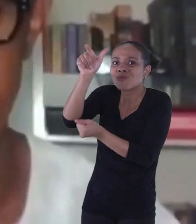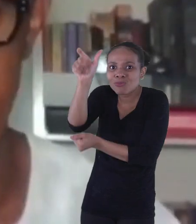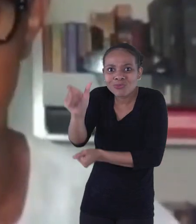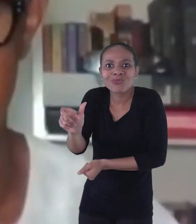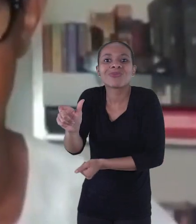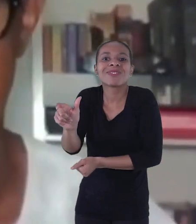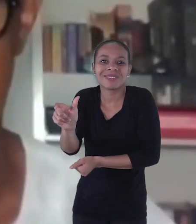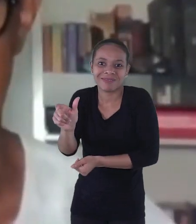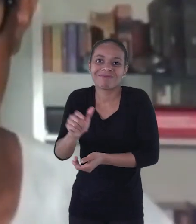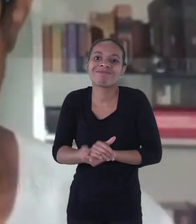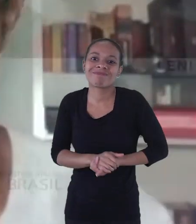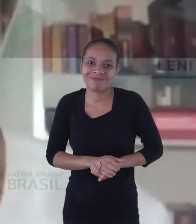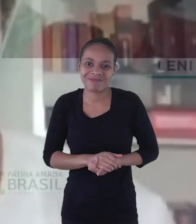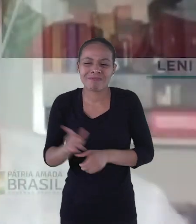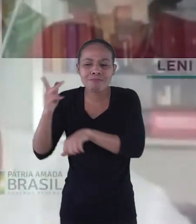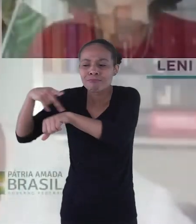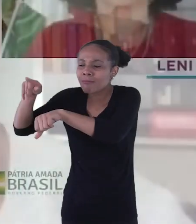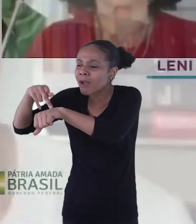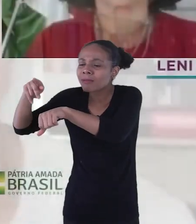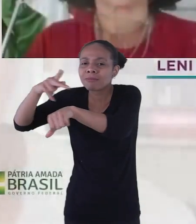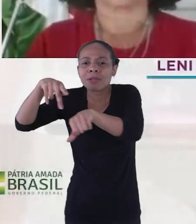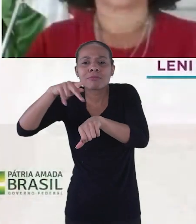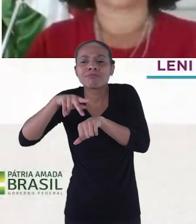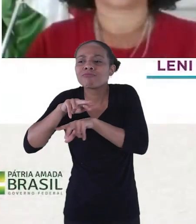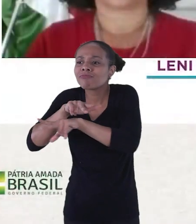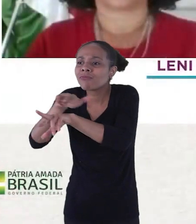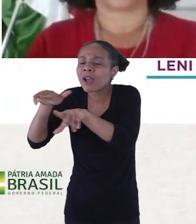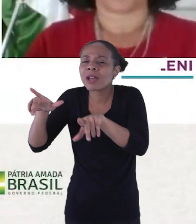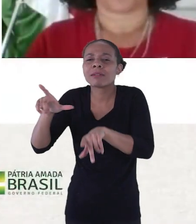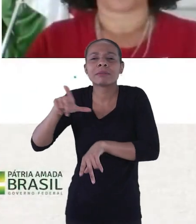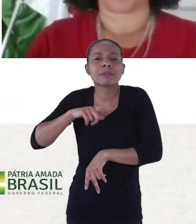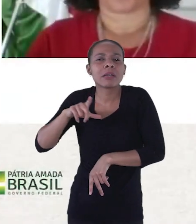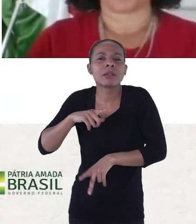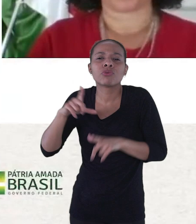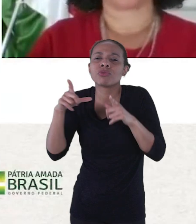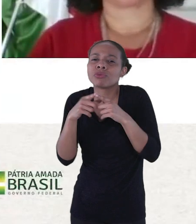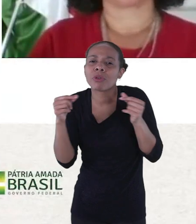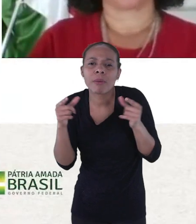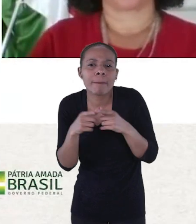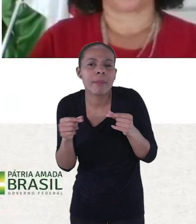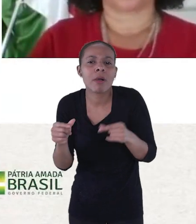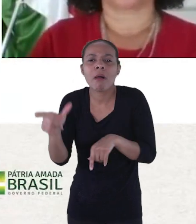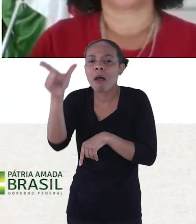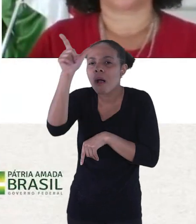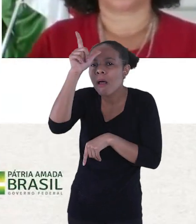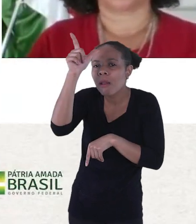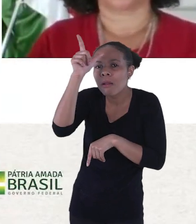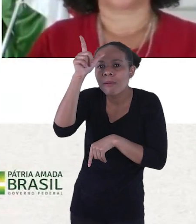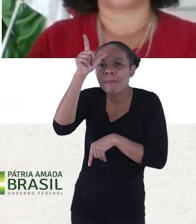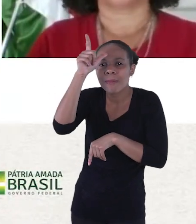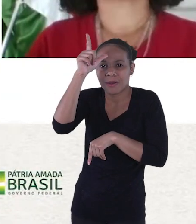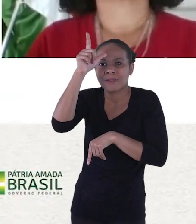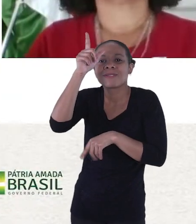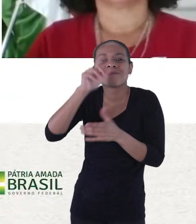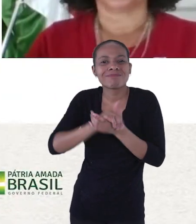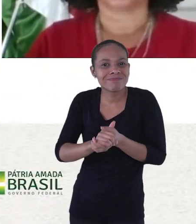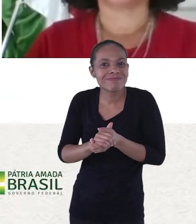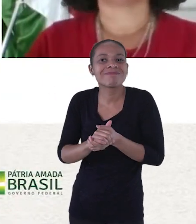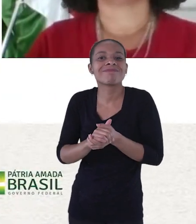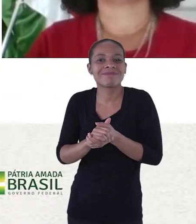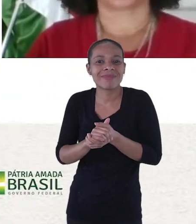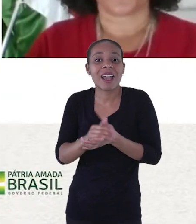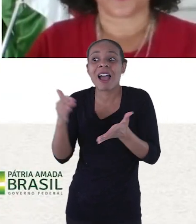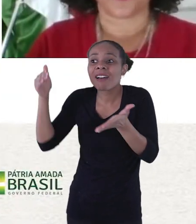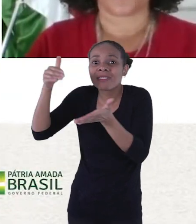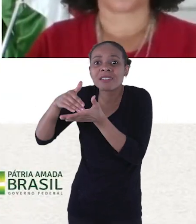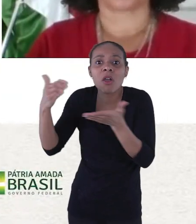Países, por exemplo. Né? Ter 3 edições no Japão, a Alemanha toda publicou a Carolina. Até hoje ela é